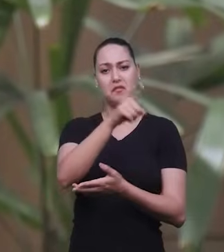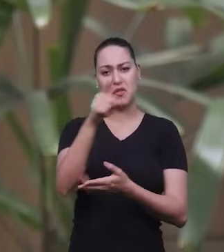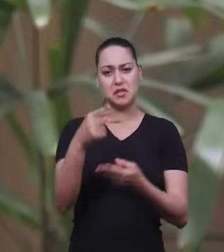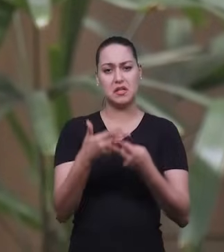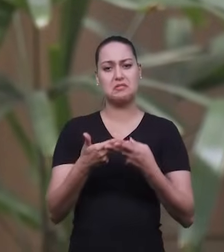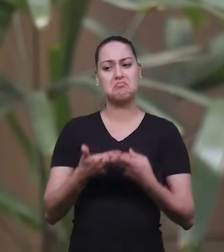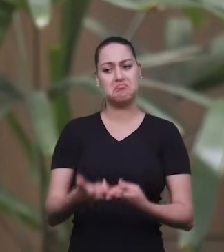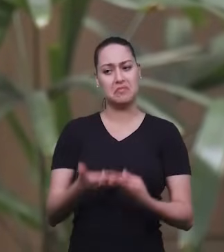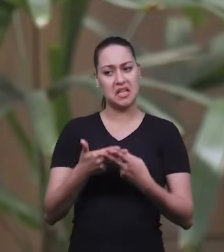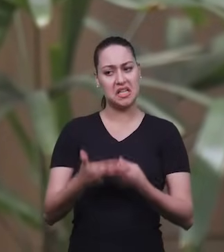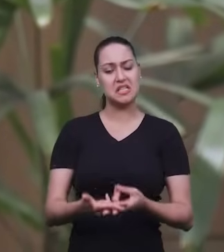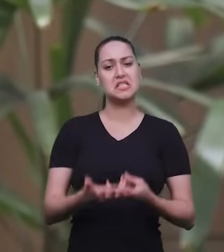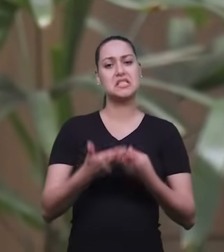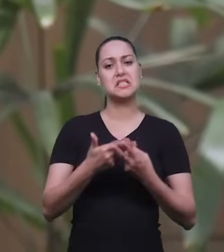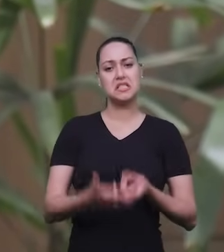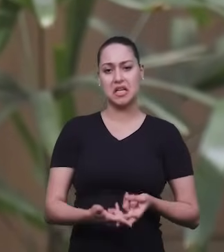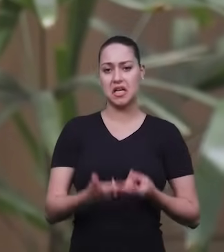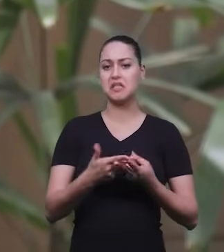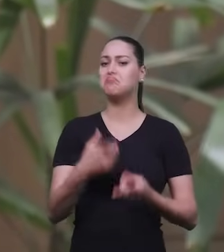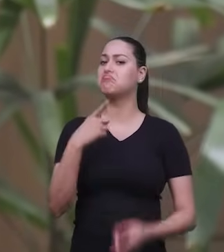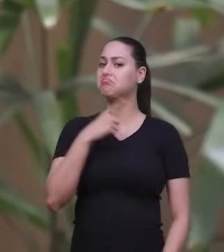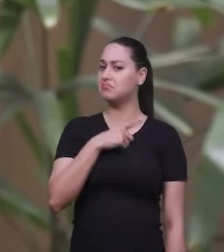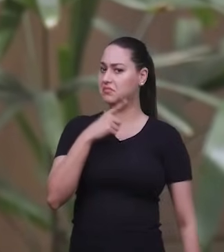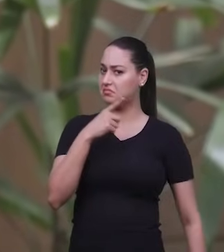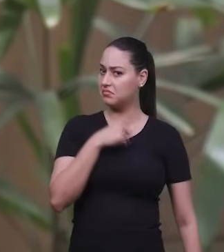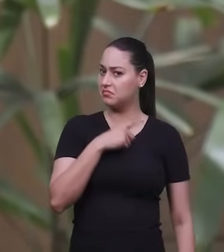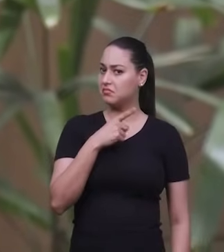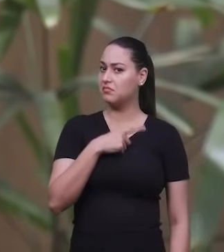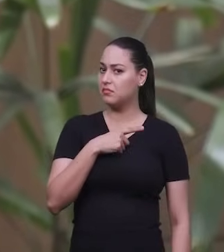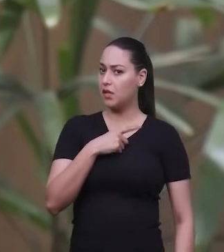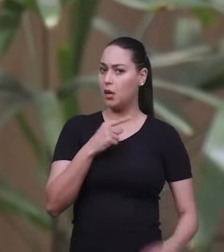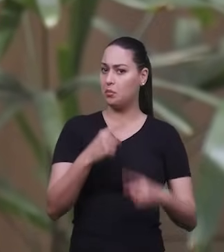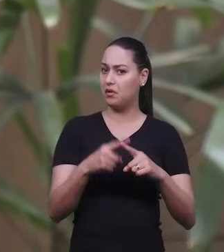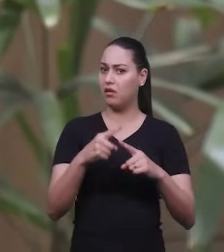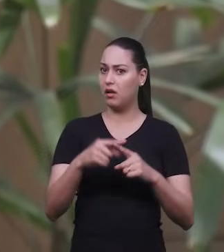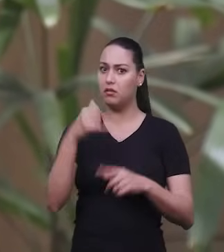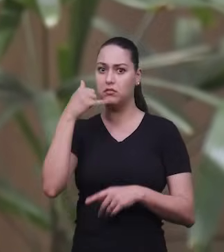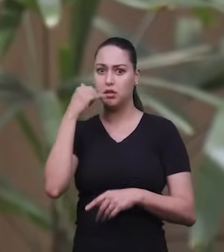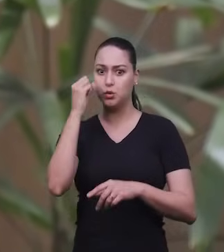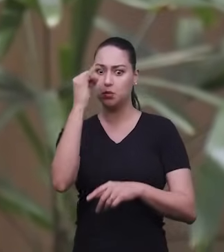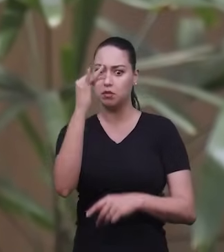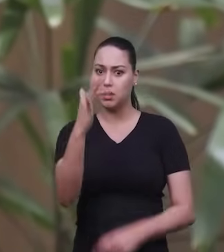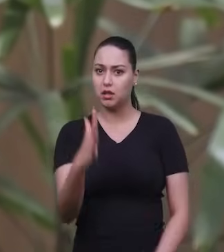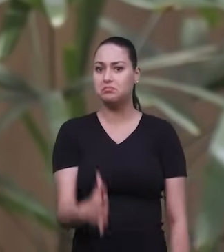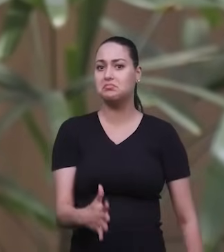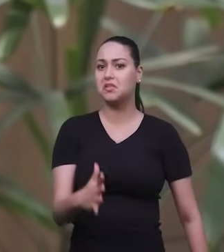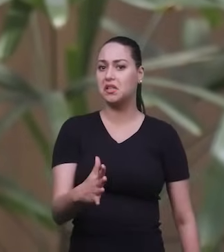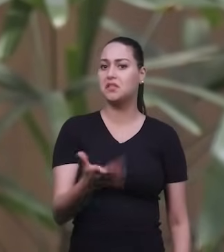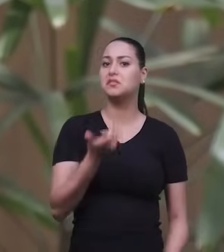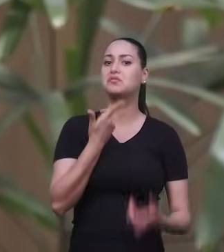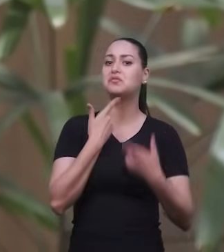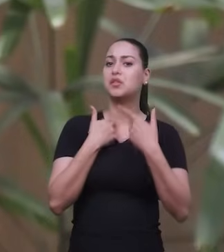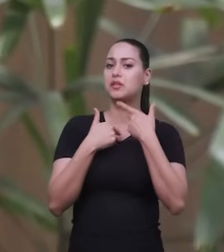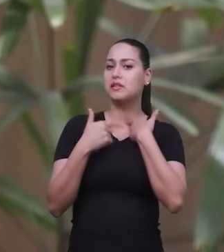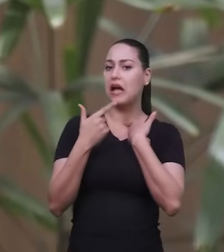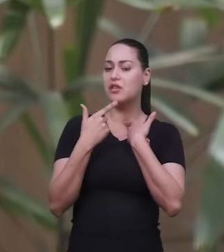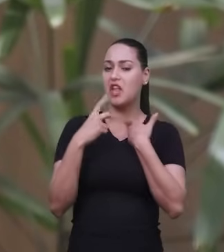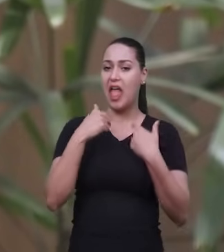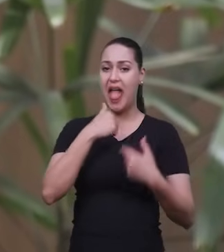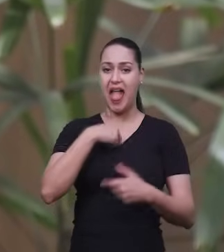tenho recebido de vocês para comigo, altas horas da noite, eu quero dizer, eu